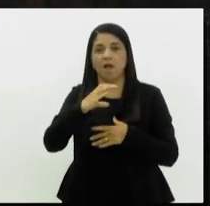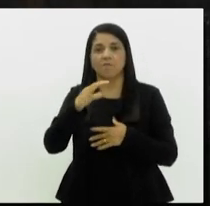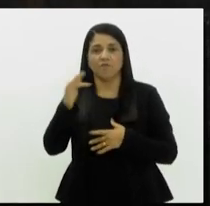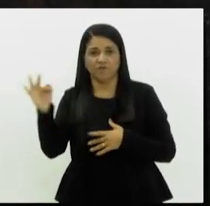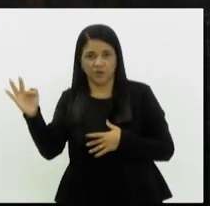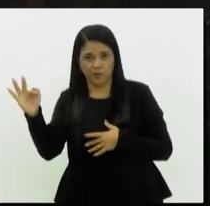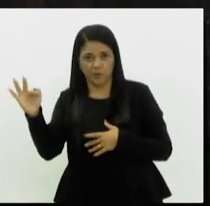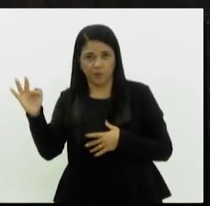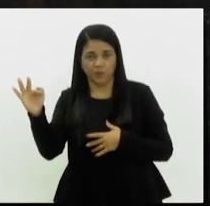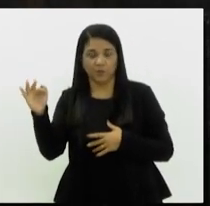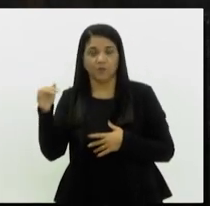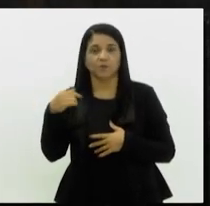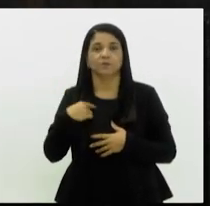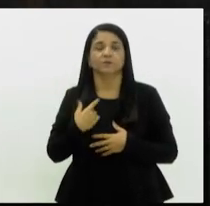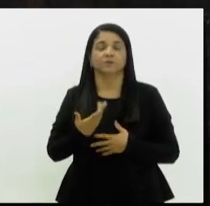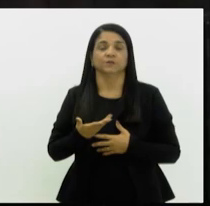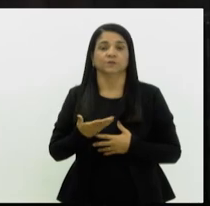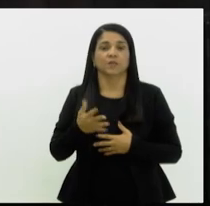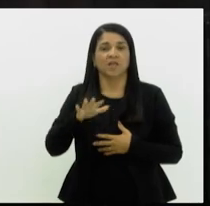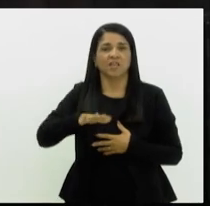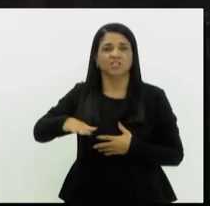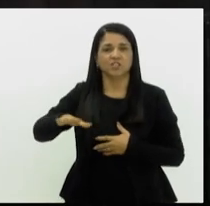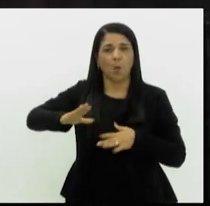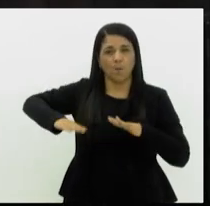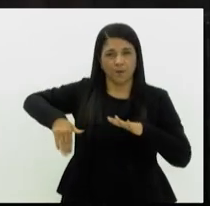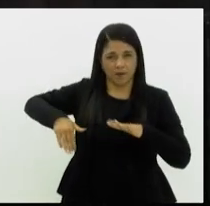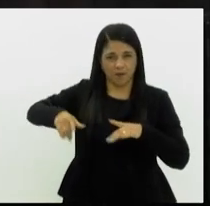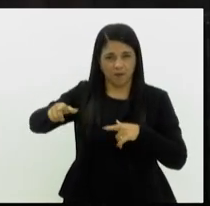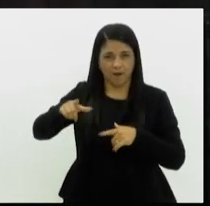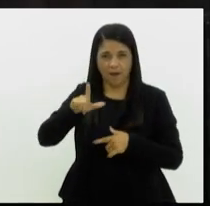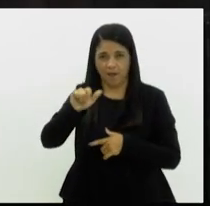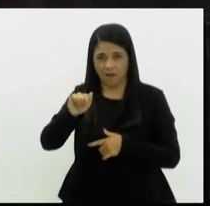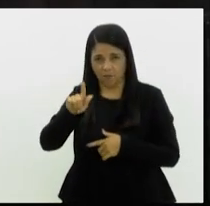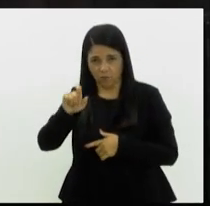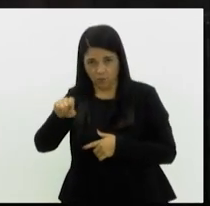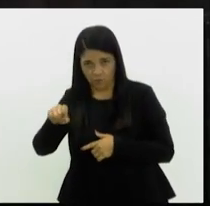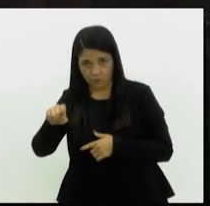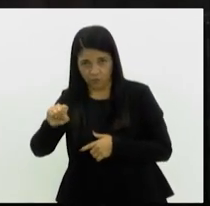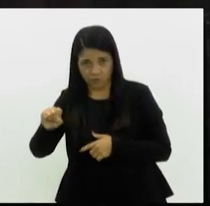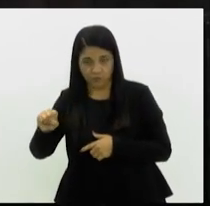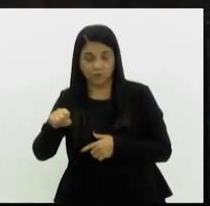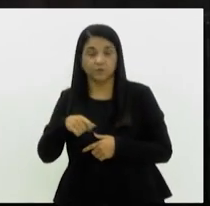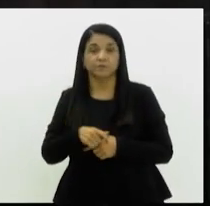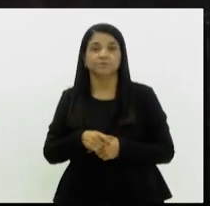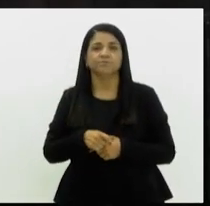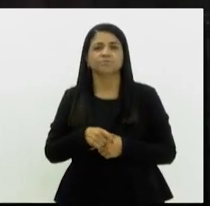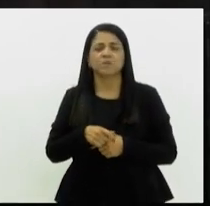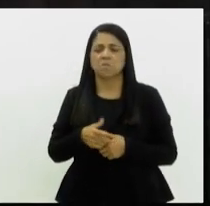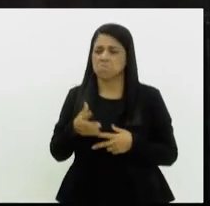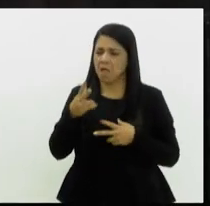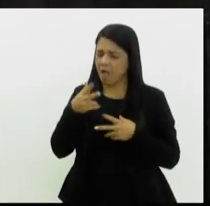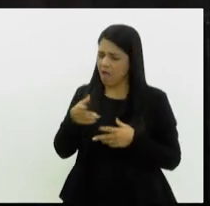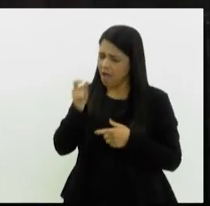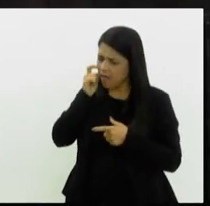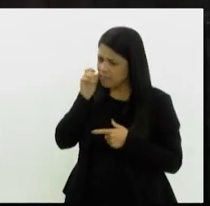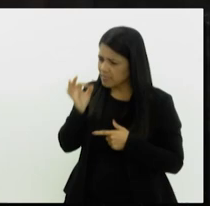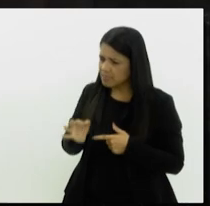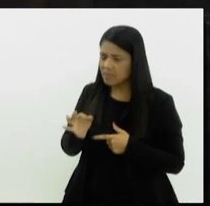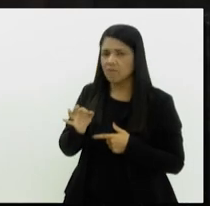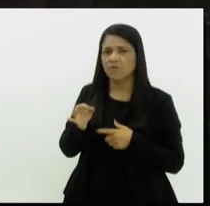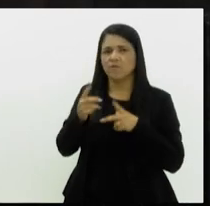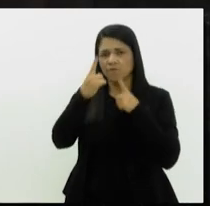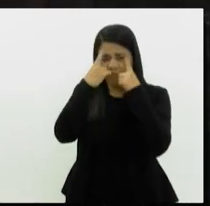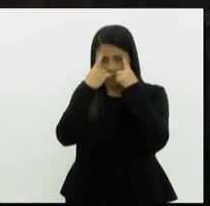Lagos. E o que mais nos chama a atenção é que a violência ela tem